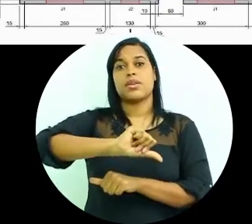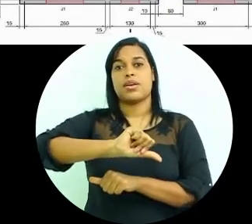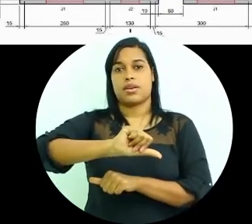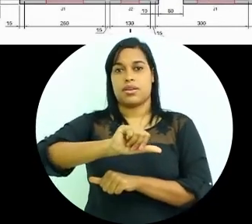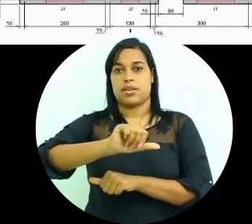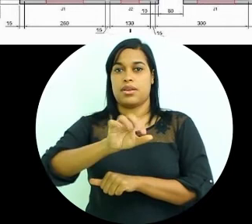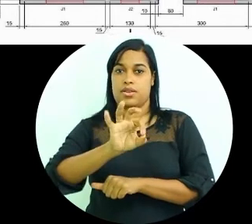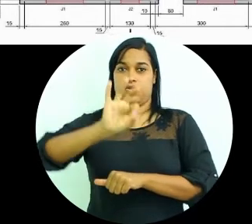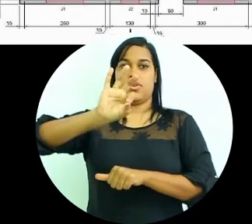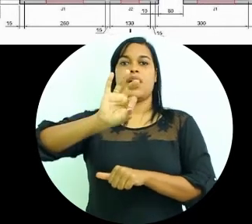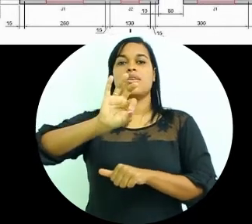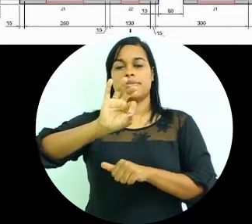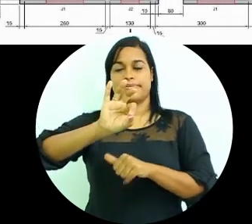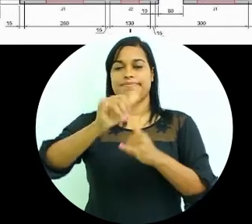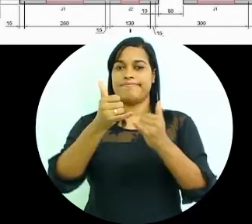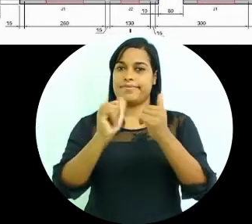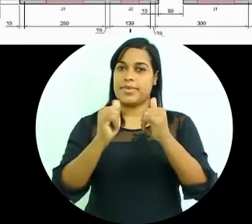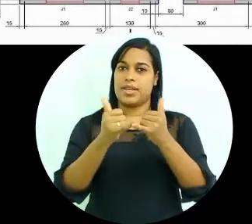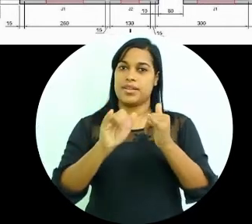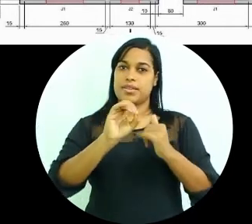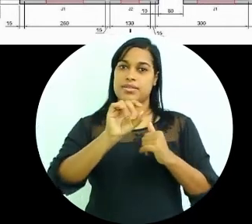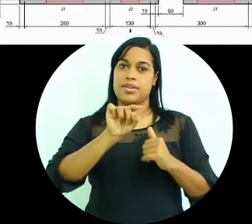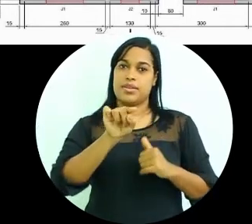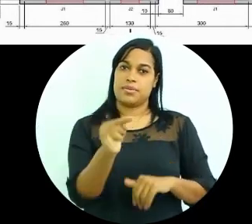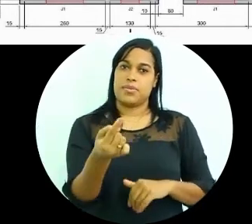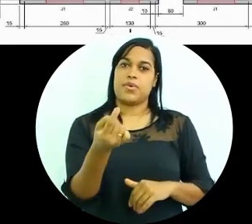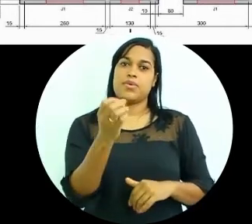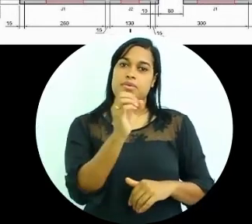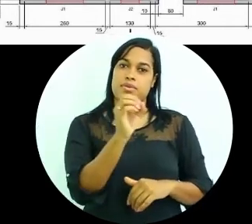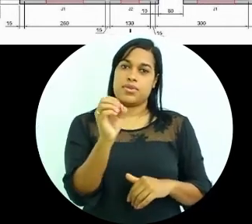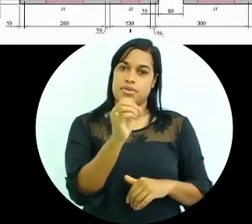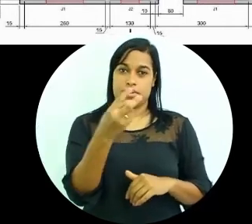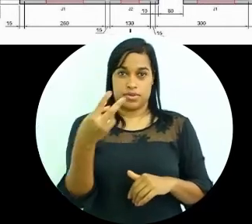alterar a escala da linha